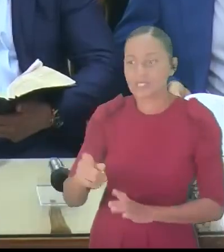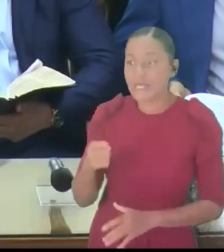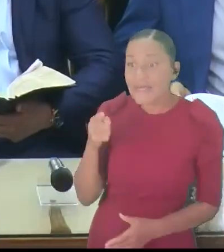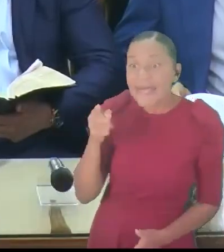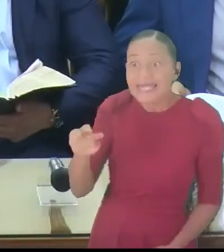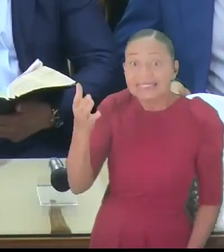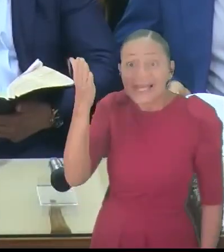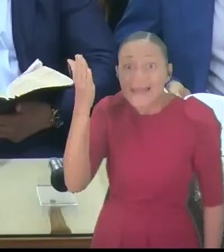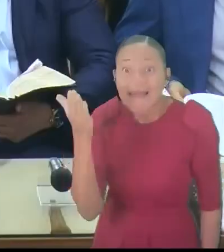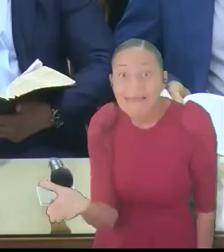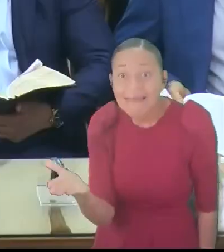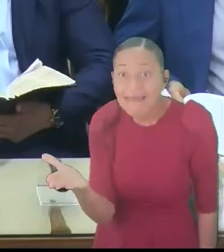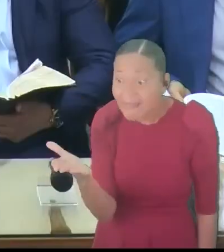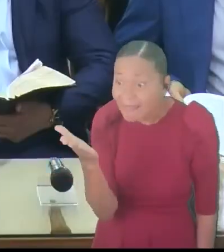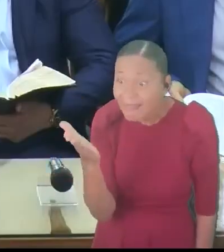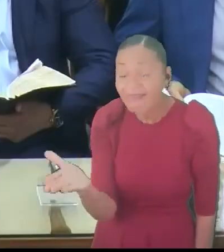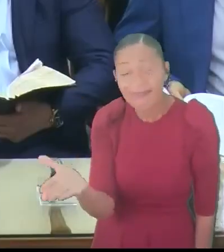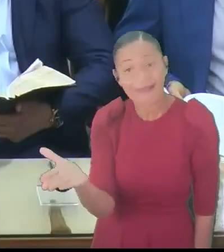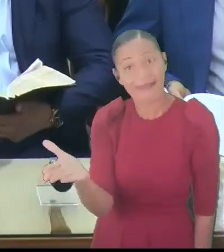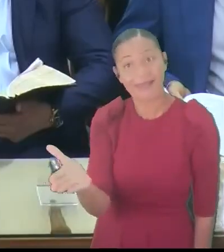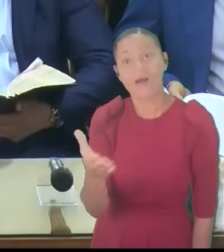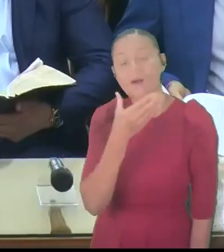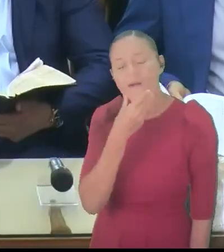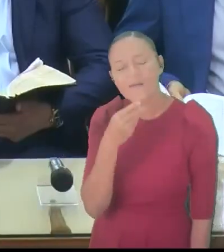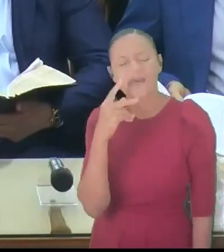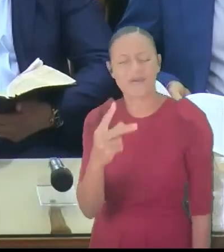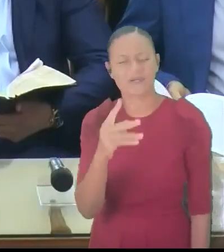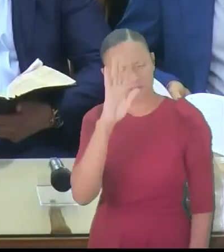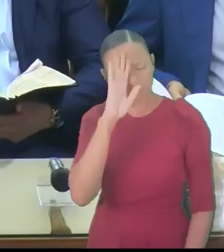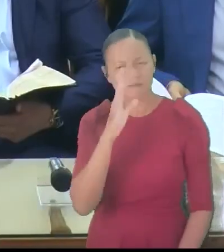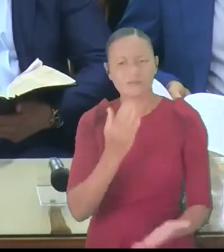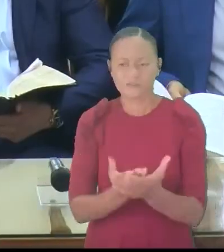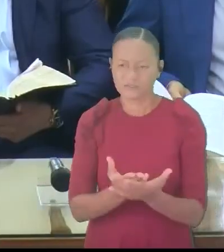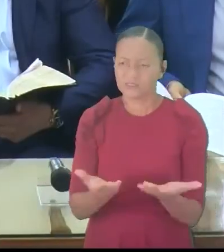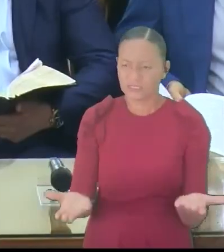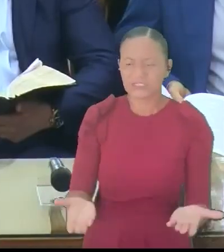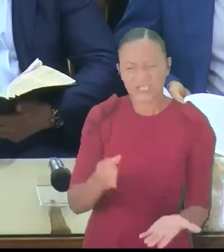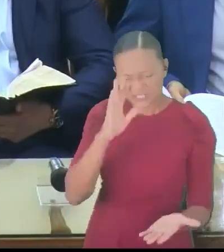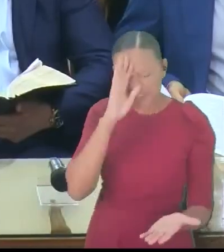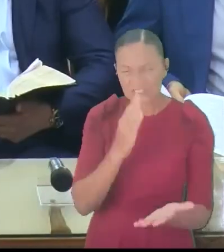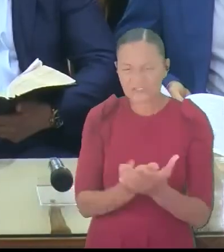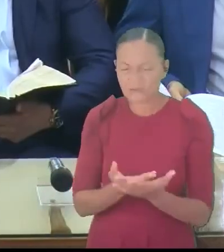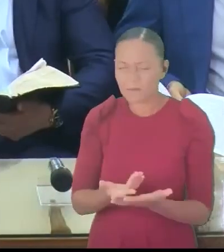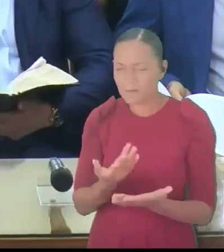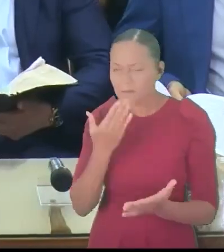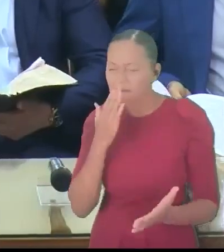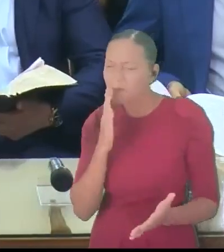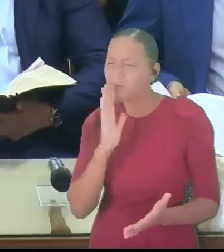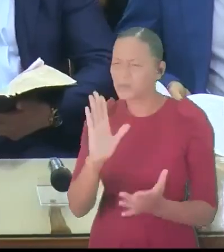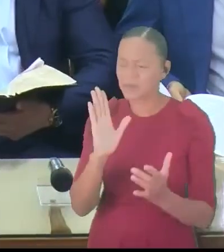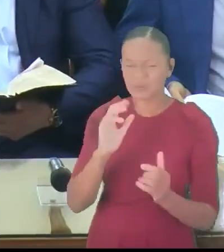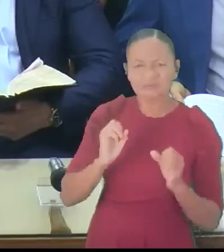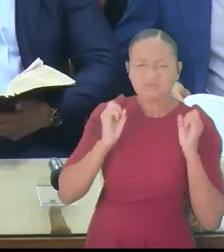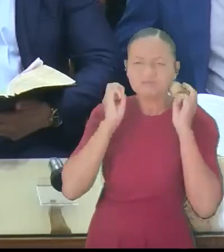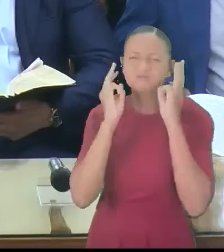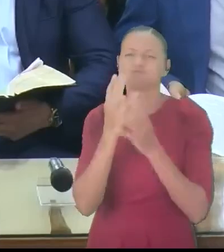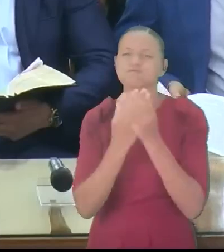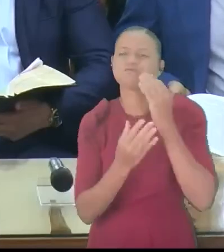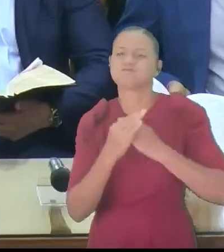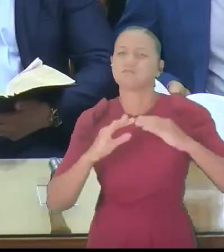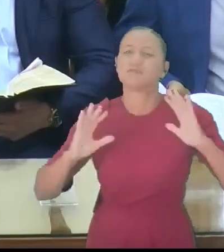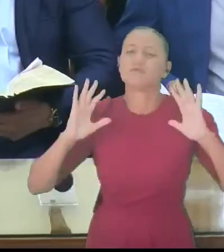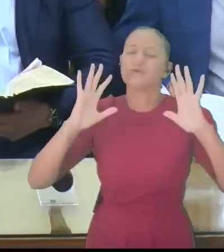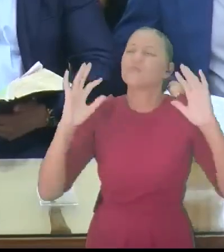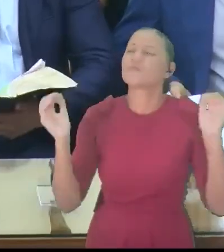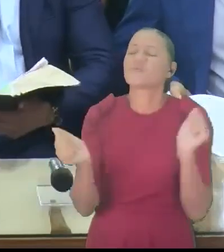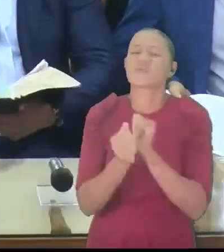o profeta. E quem crê que ele é o profeta prometido por Moisés, levante a mão e dê glória